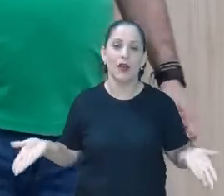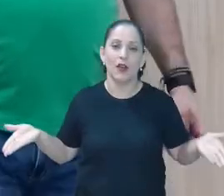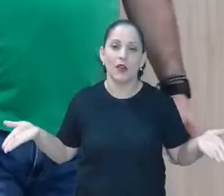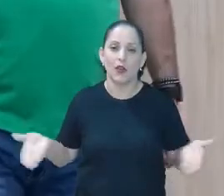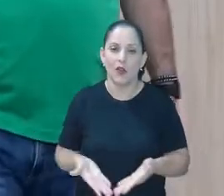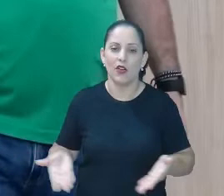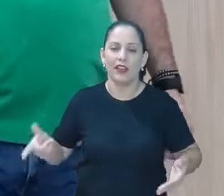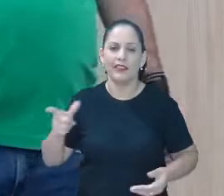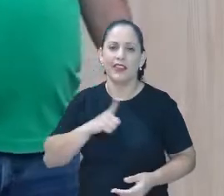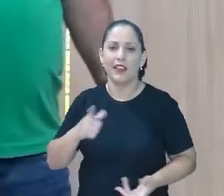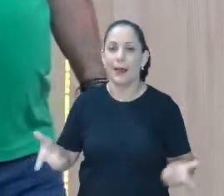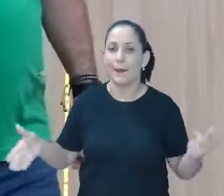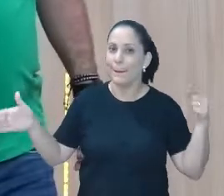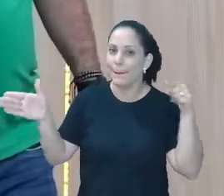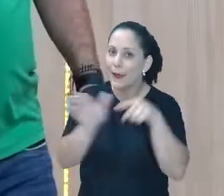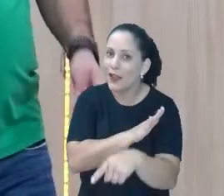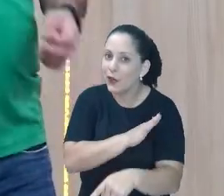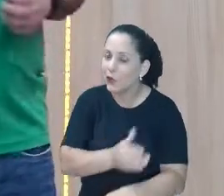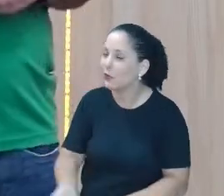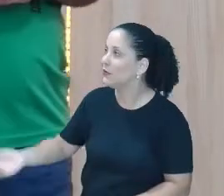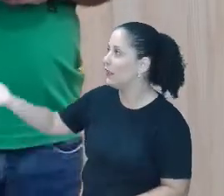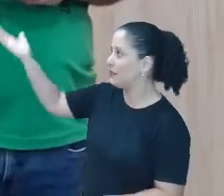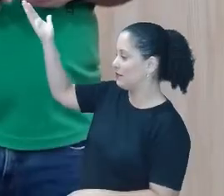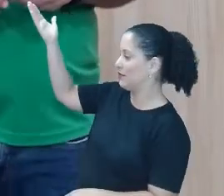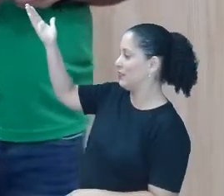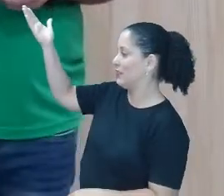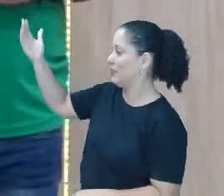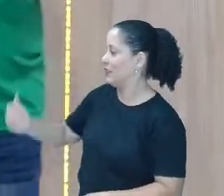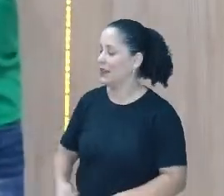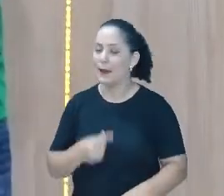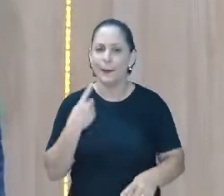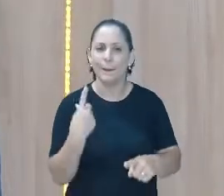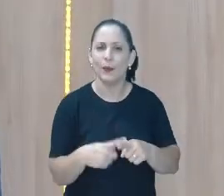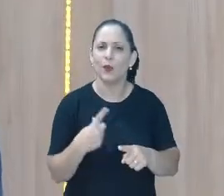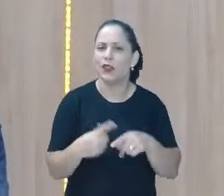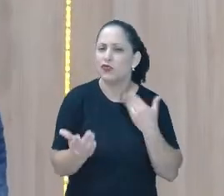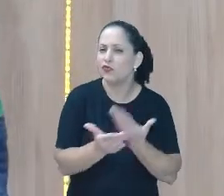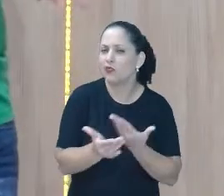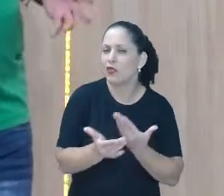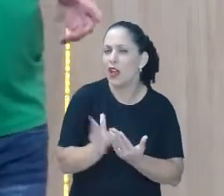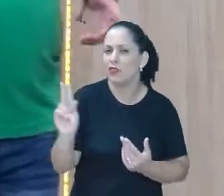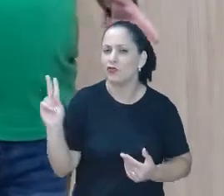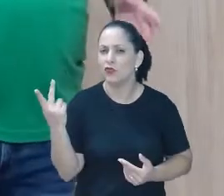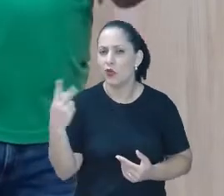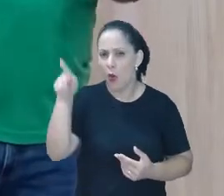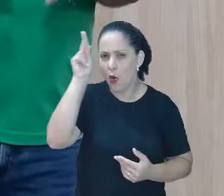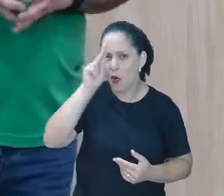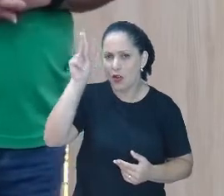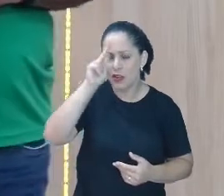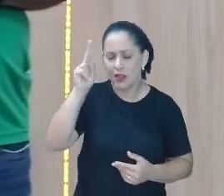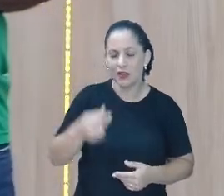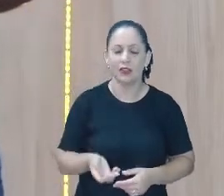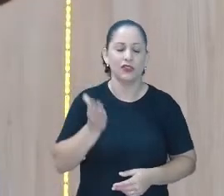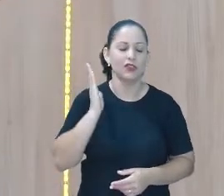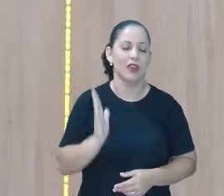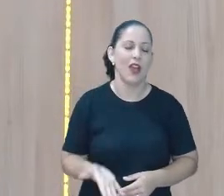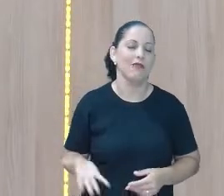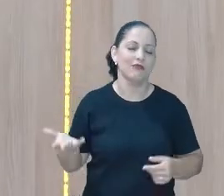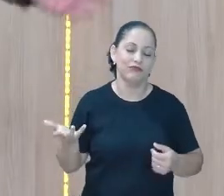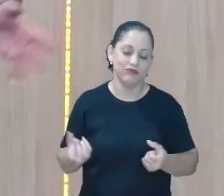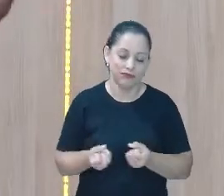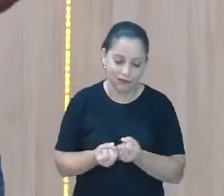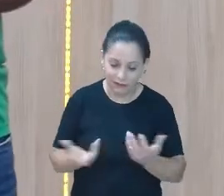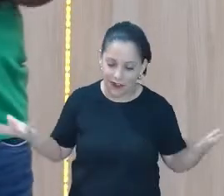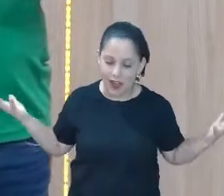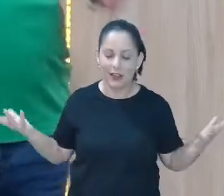aqui a gente tem uma outra pergunta, né? Para que é que a gente estuda história, né? Muita gente já tentou responder isso. Essa é a pergunta, né, de 1